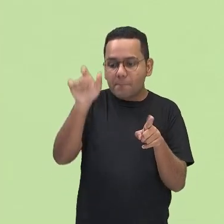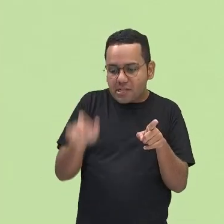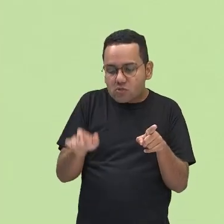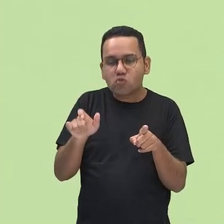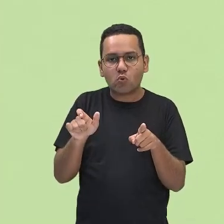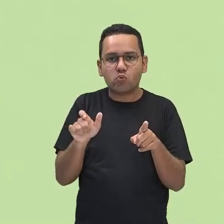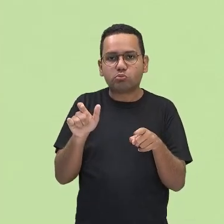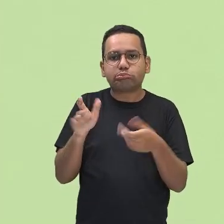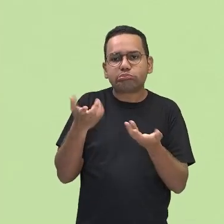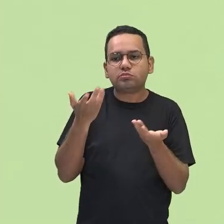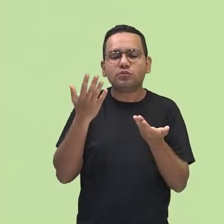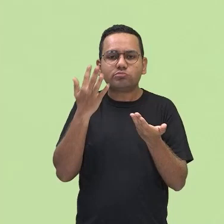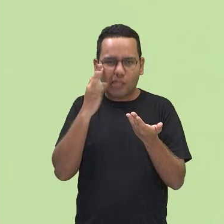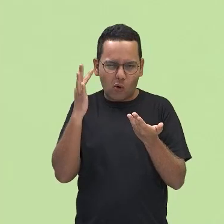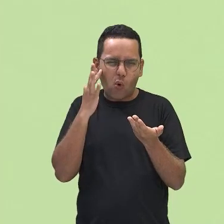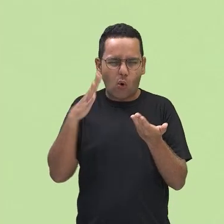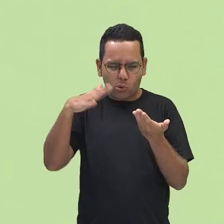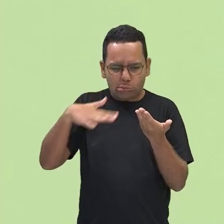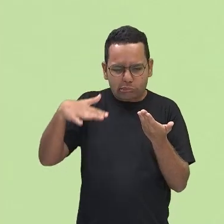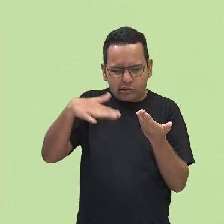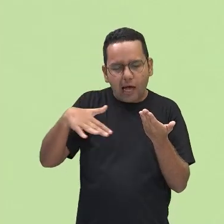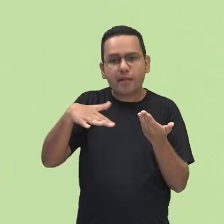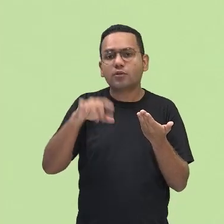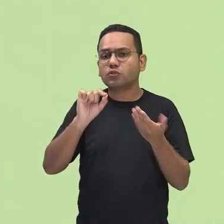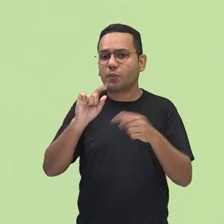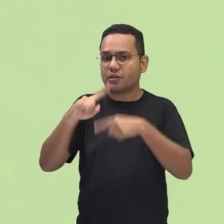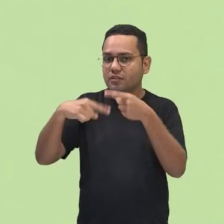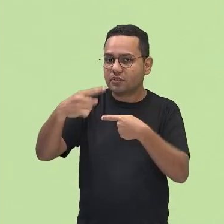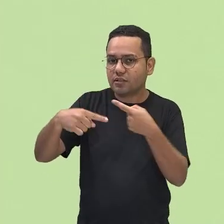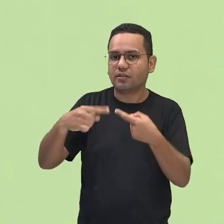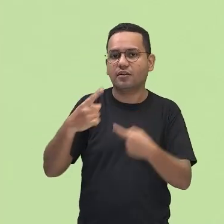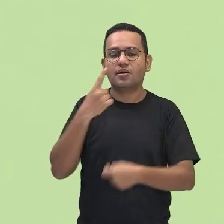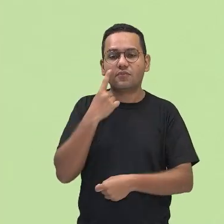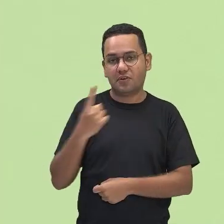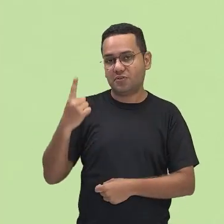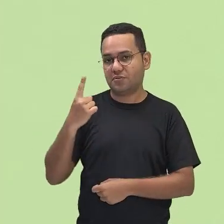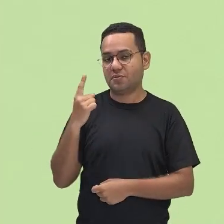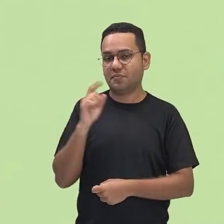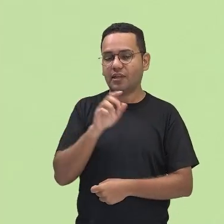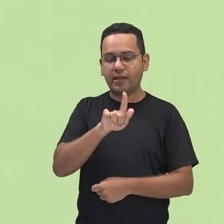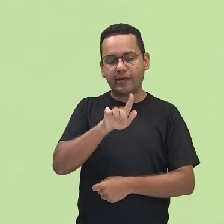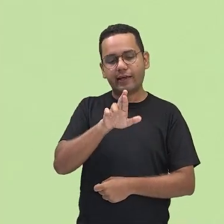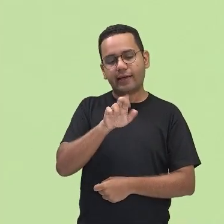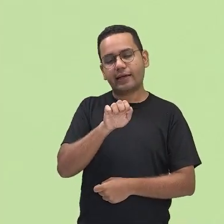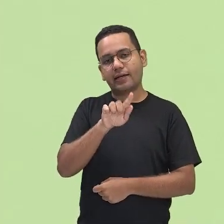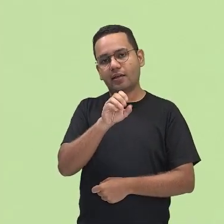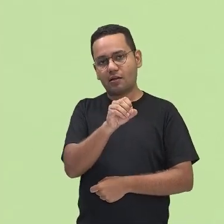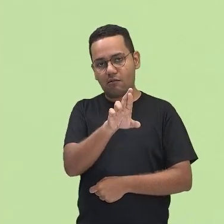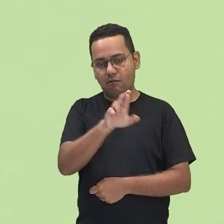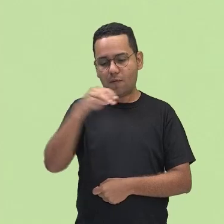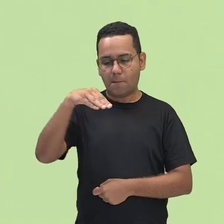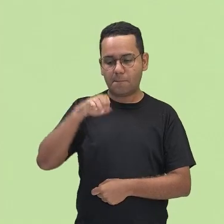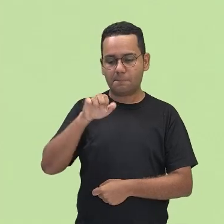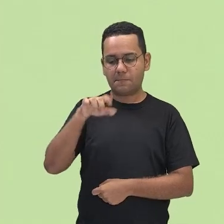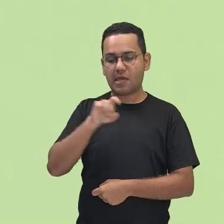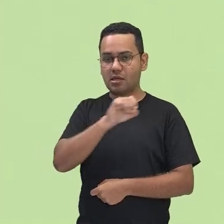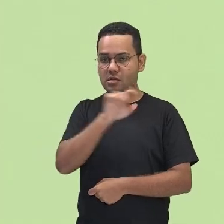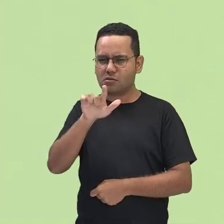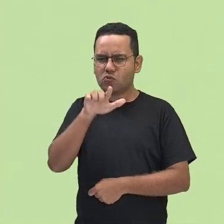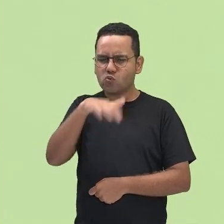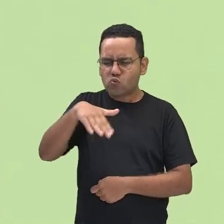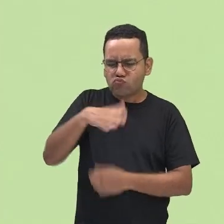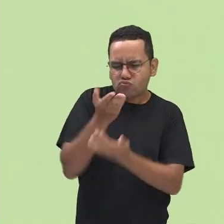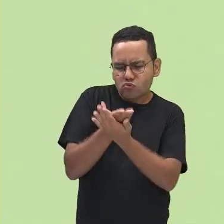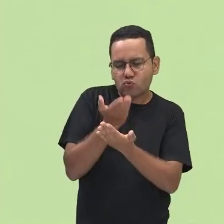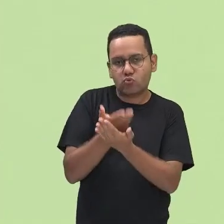essa curiosidade sobre hereditariedade foi Gregor Mendel. E ele foi aí um estudioso de botânica, né? Na verdade, ele